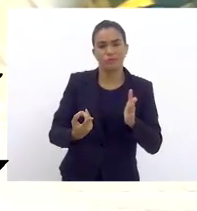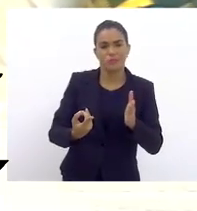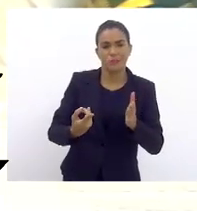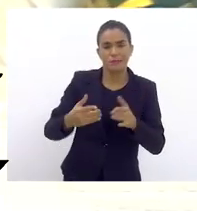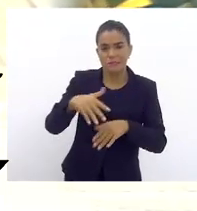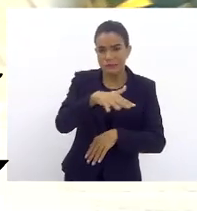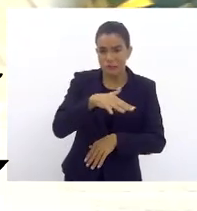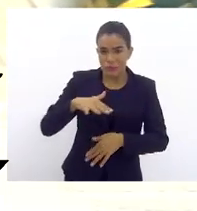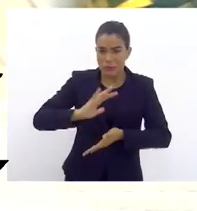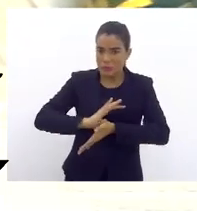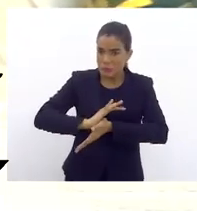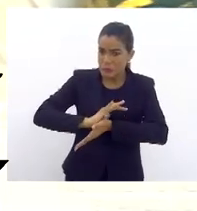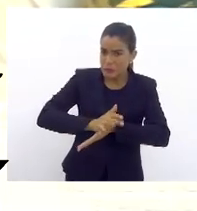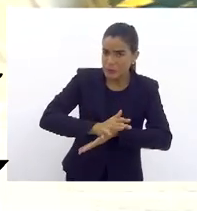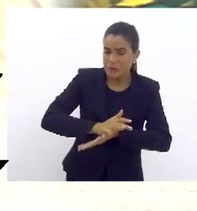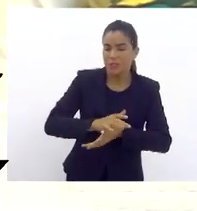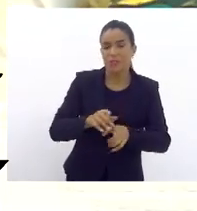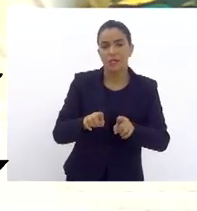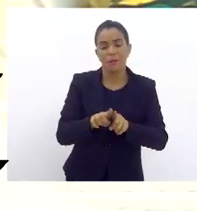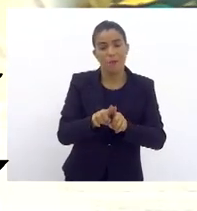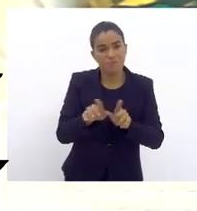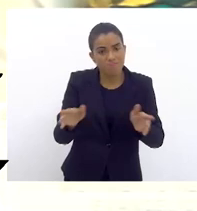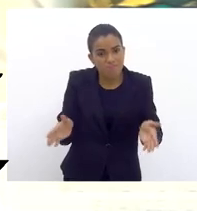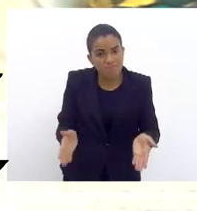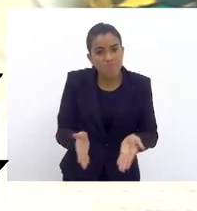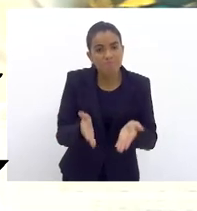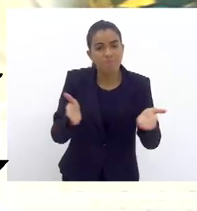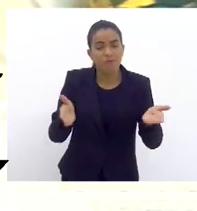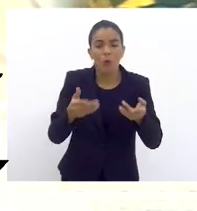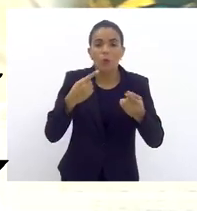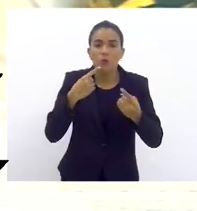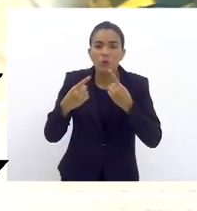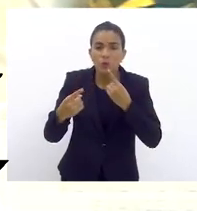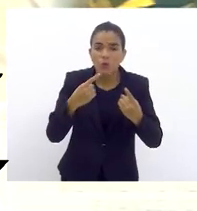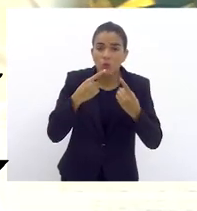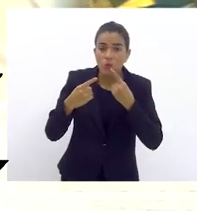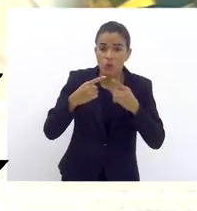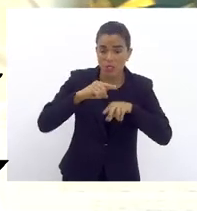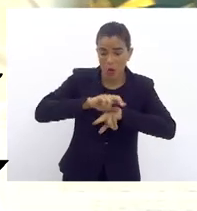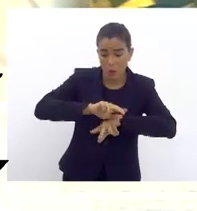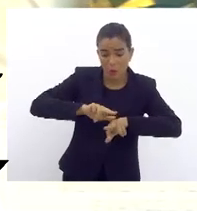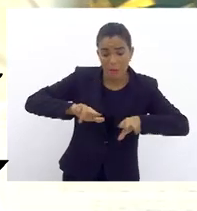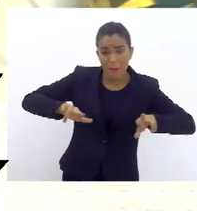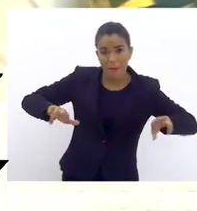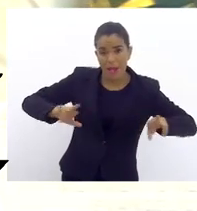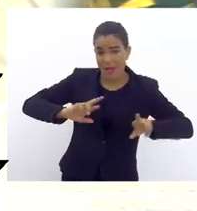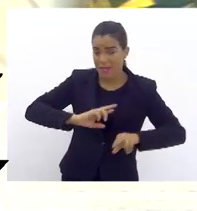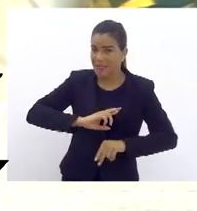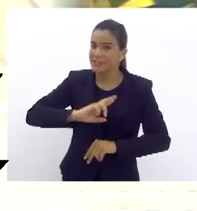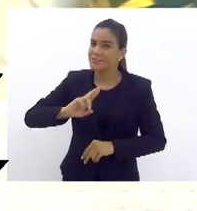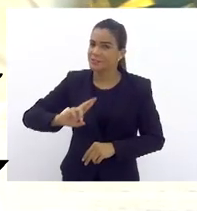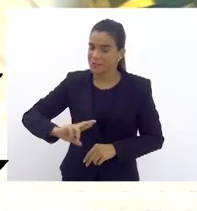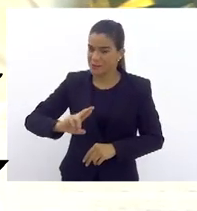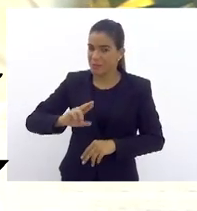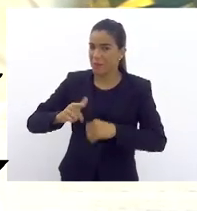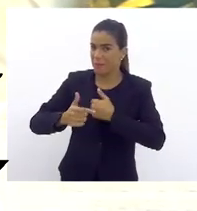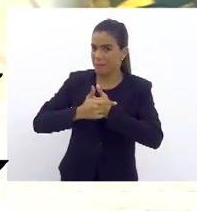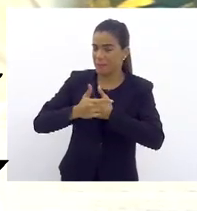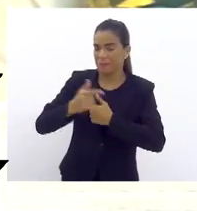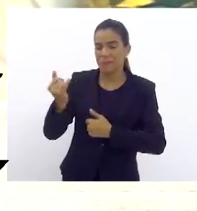intolerância promovendo também o diálogo inter-religioso que é o papel mais importante